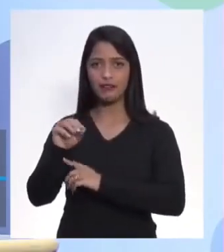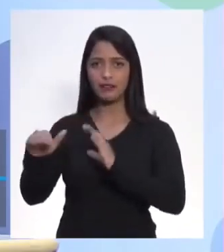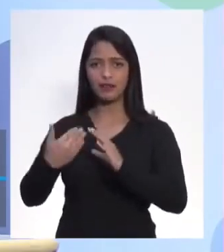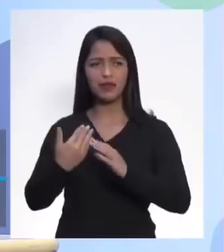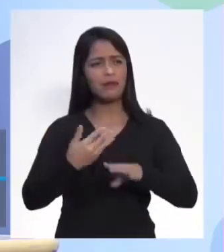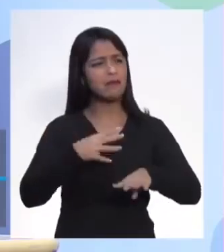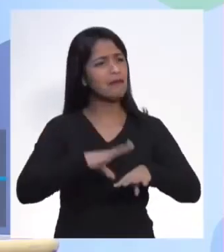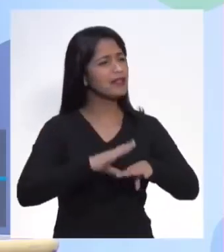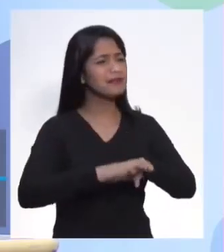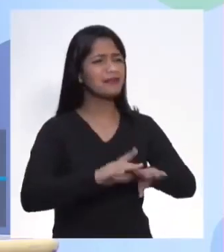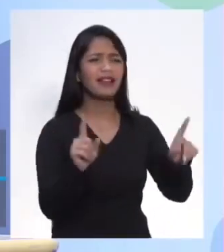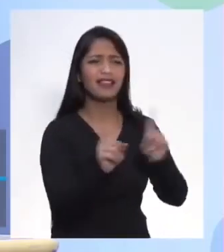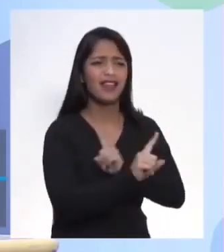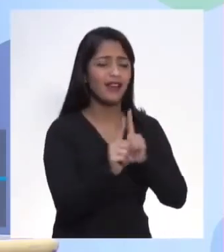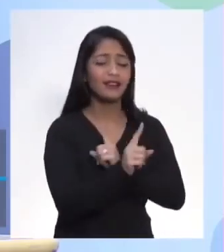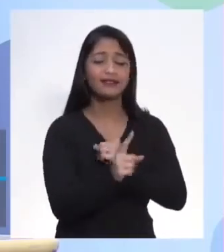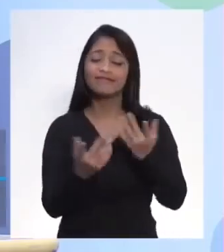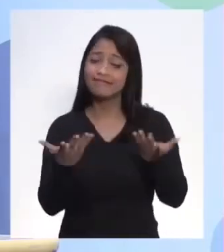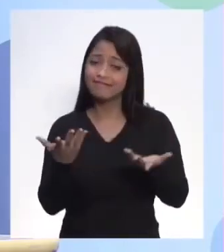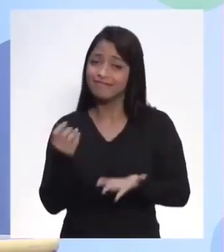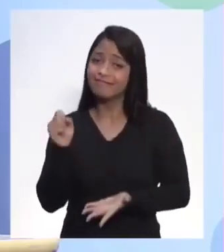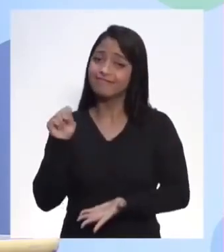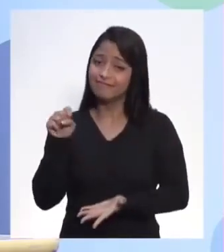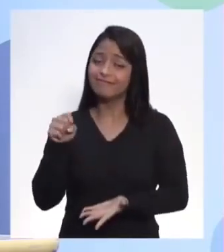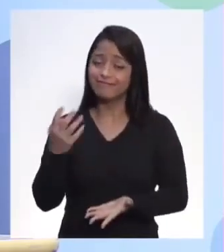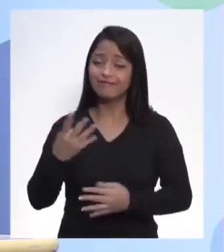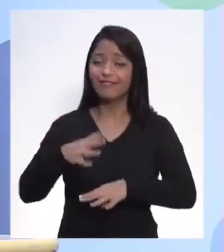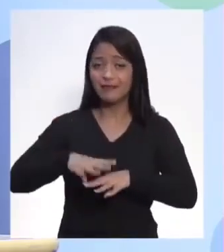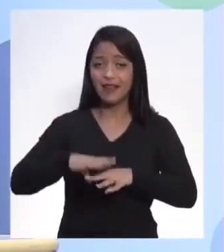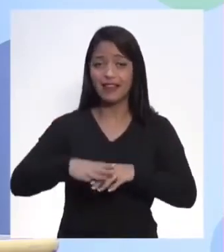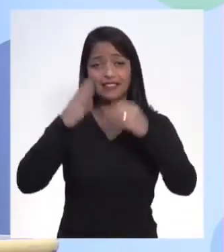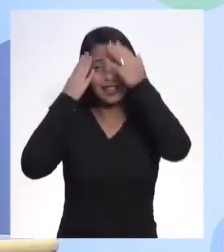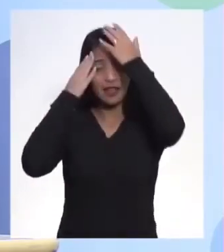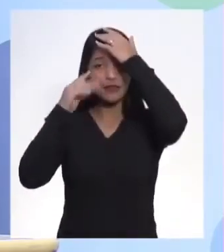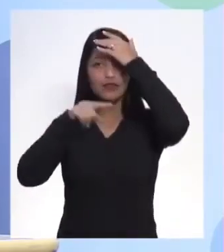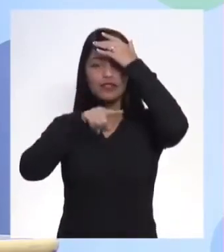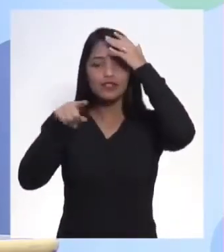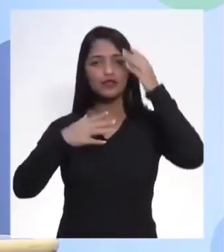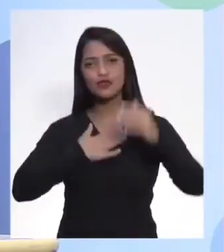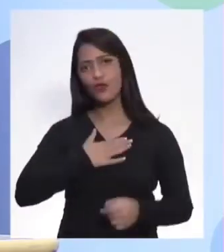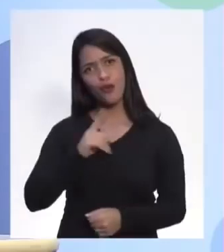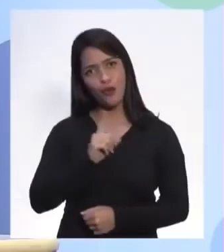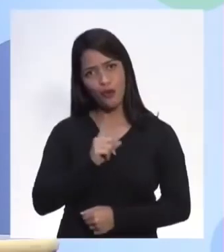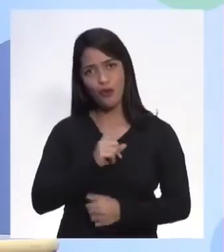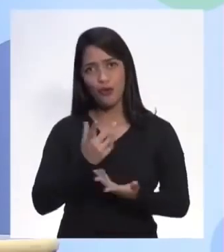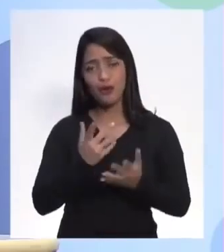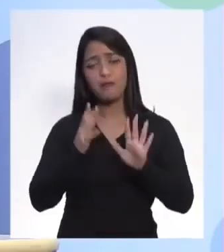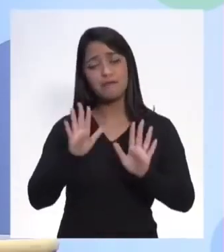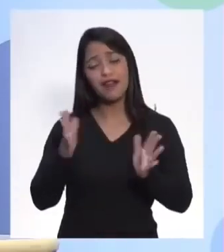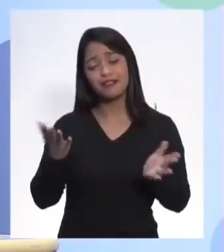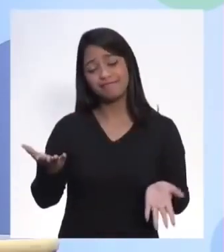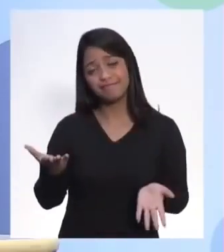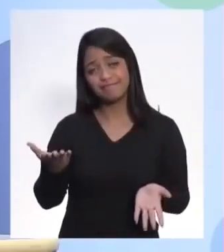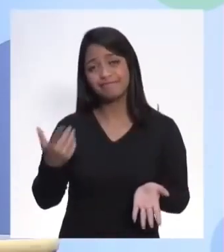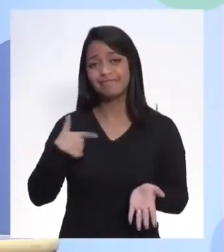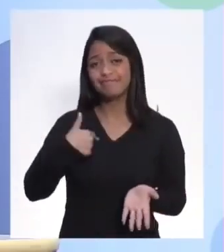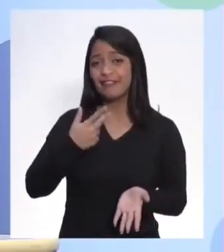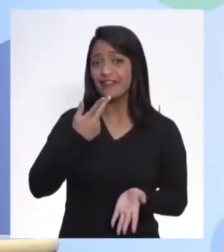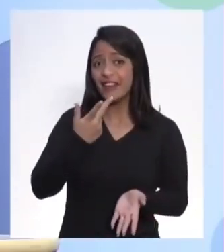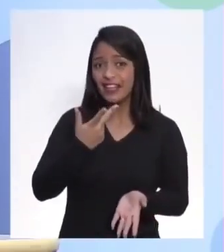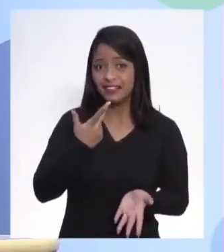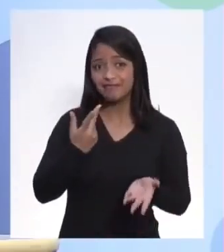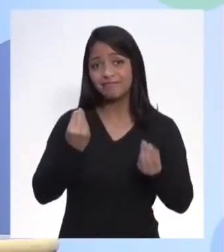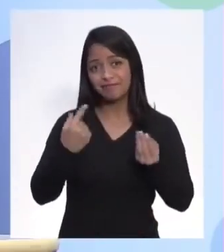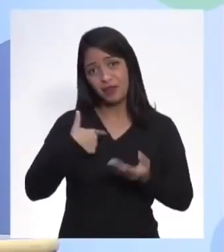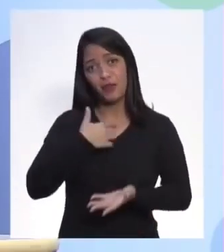muito necessária. A gente sabe que nem todos vocês gostam da matemática, mas eu sou suspeita, né? Eu não posso nem falar muita coisa,